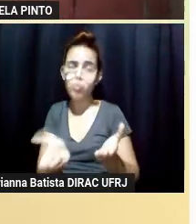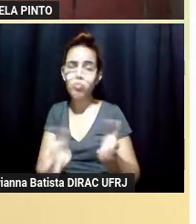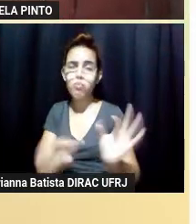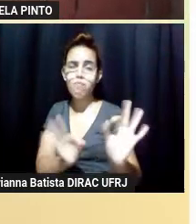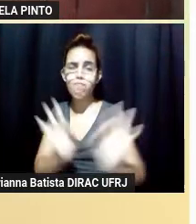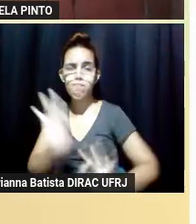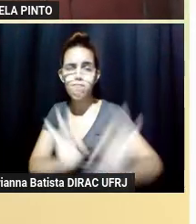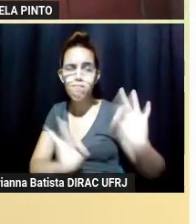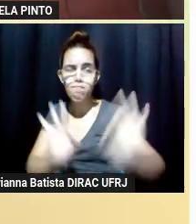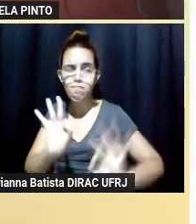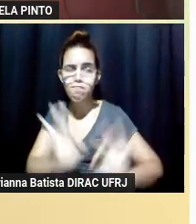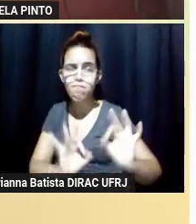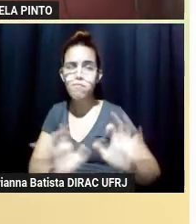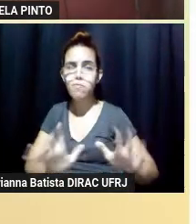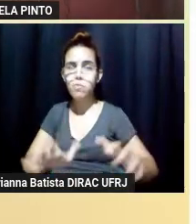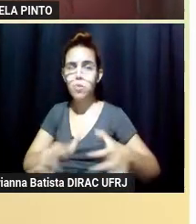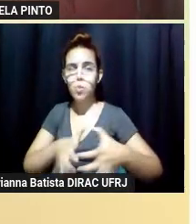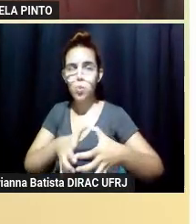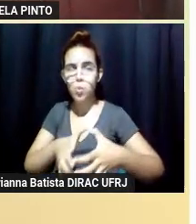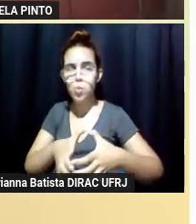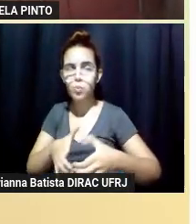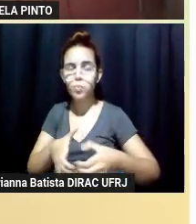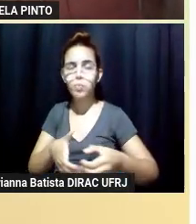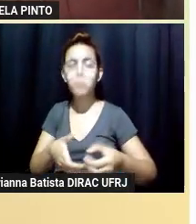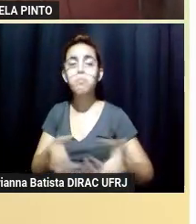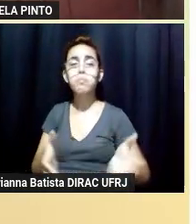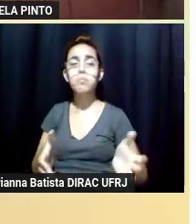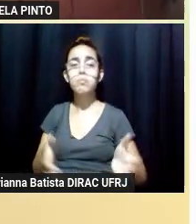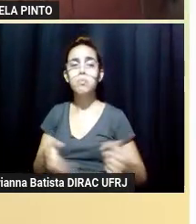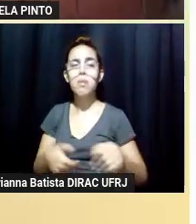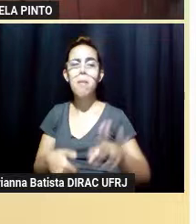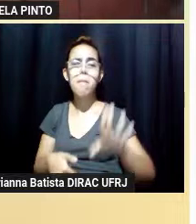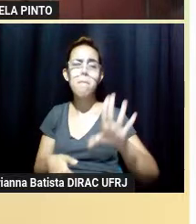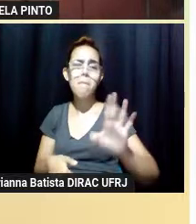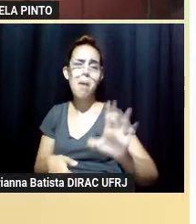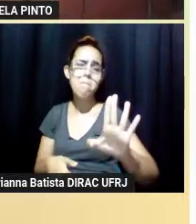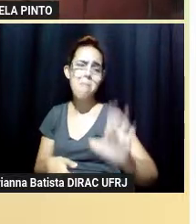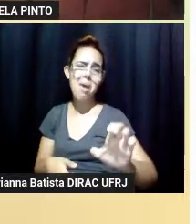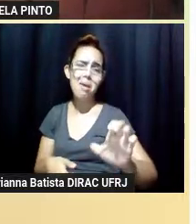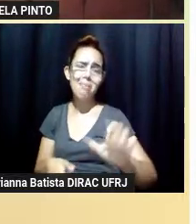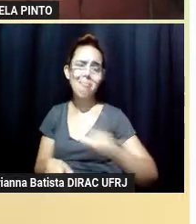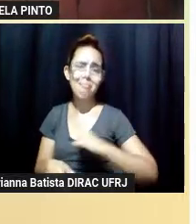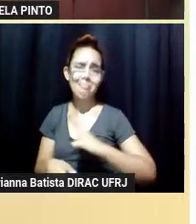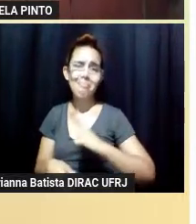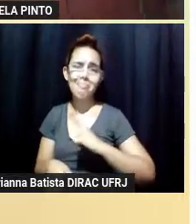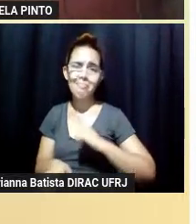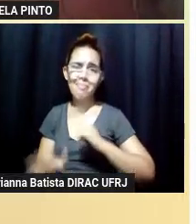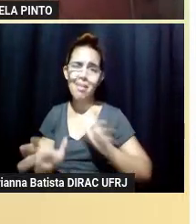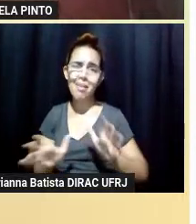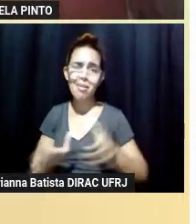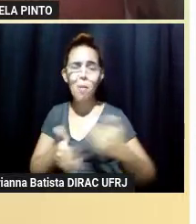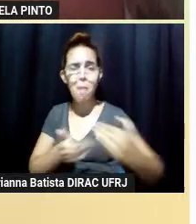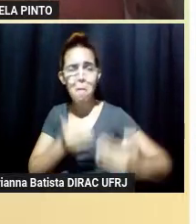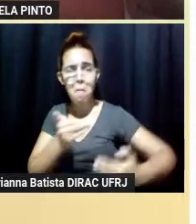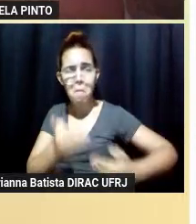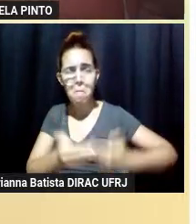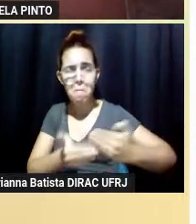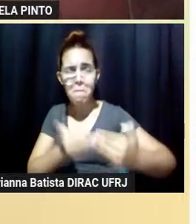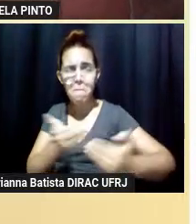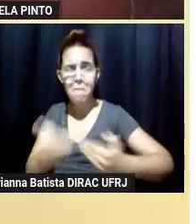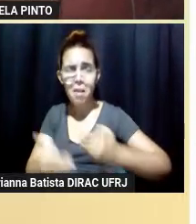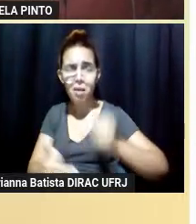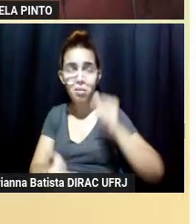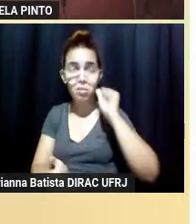um grupo bebê ainda, que é o RENSUT, História, Educação, Matemática e Mulheres, Saberes, União e